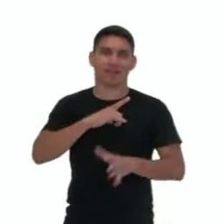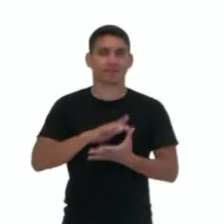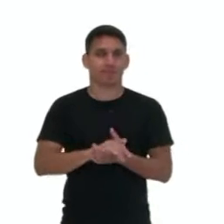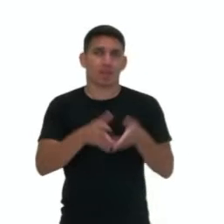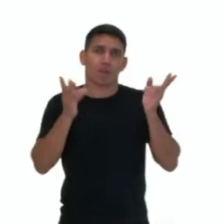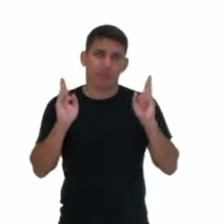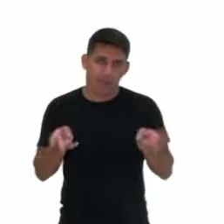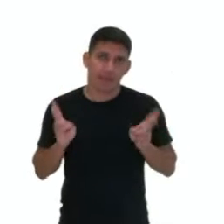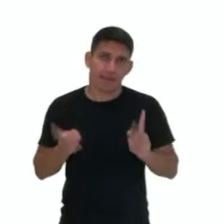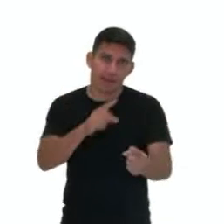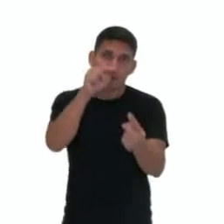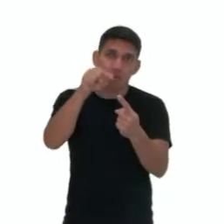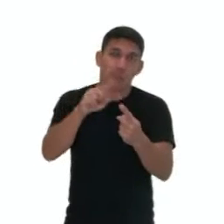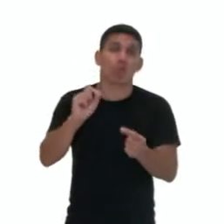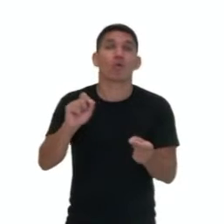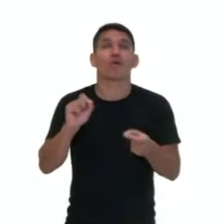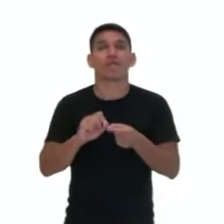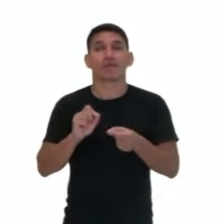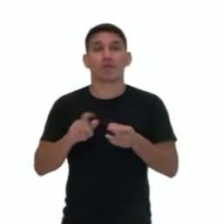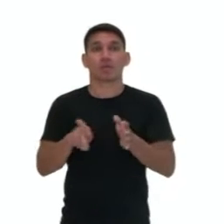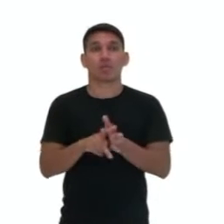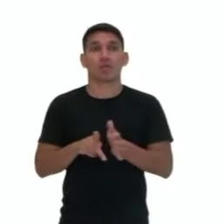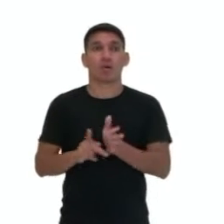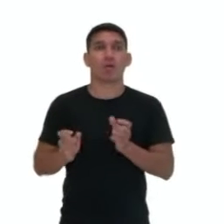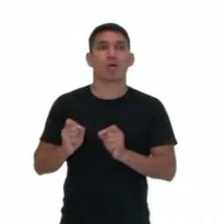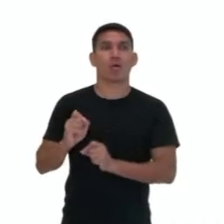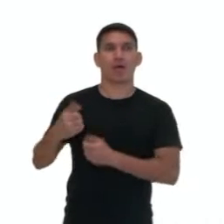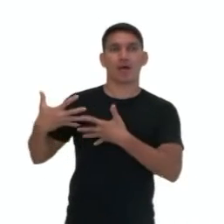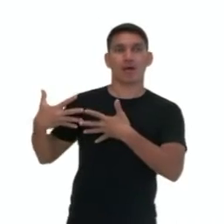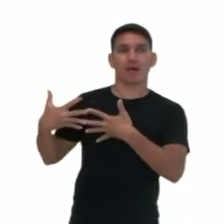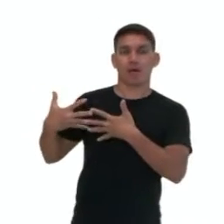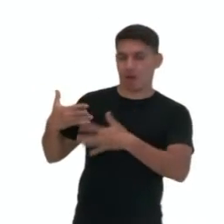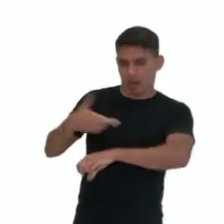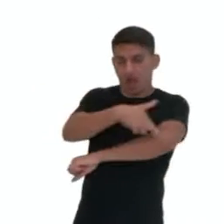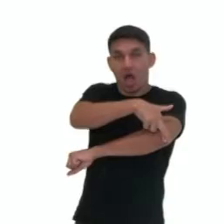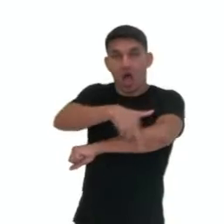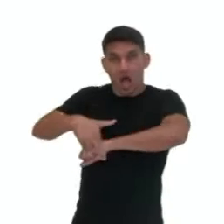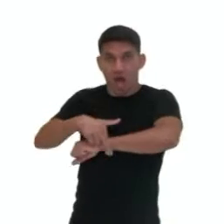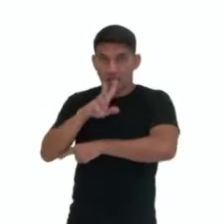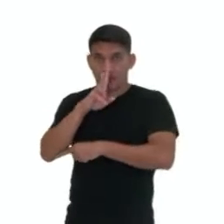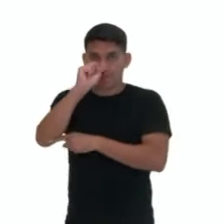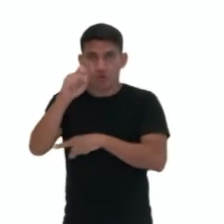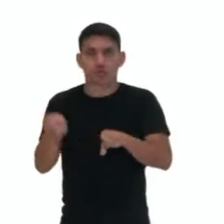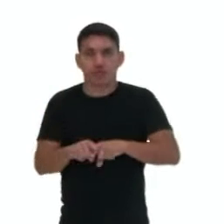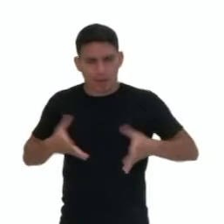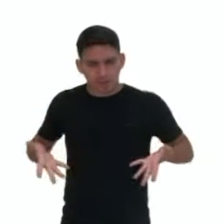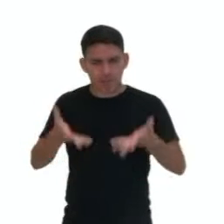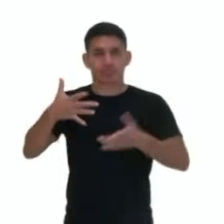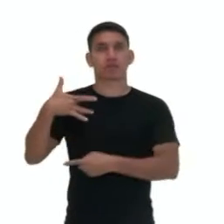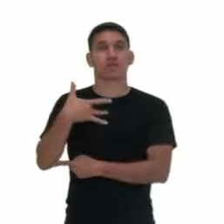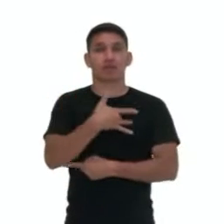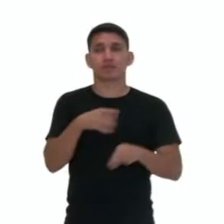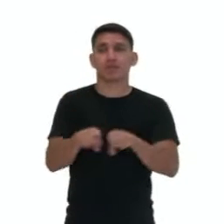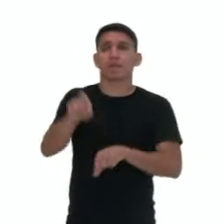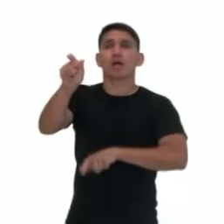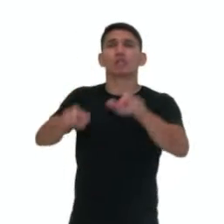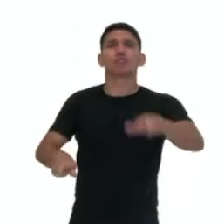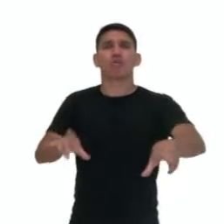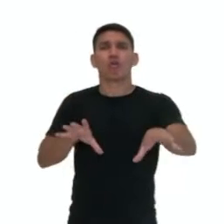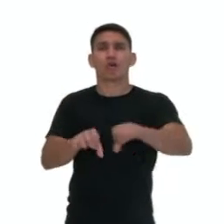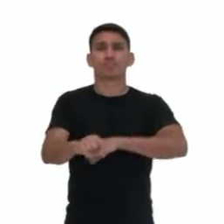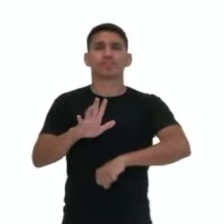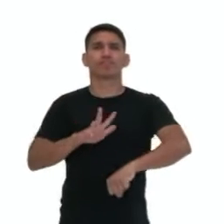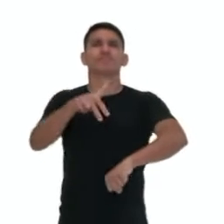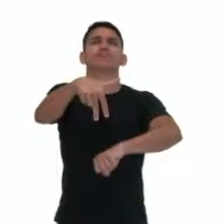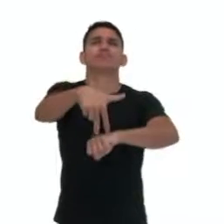objetivos: regenerar a raça, promover a saúde, formar pessoas para servir a pátria e a indústria